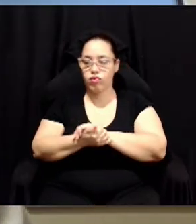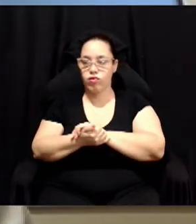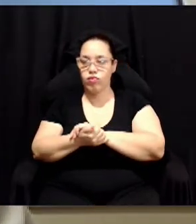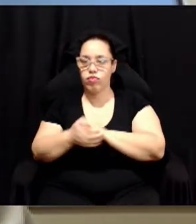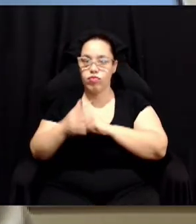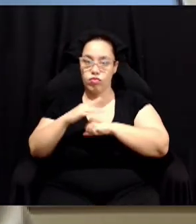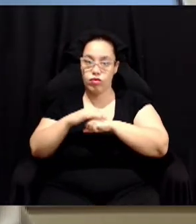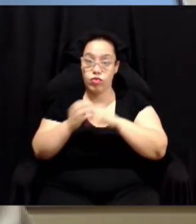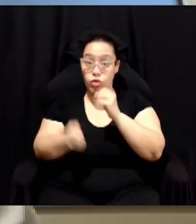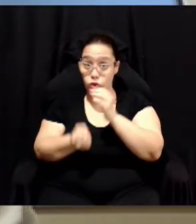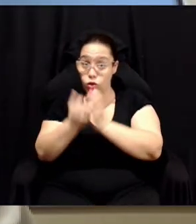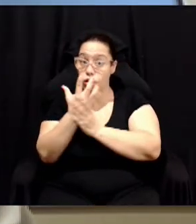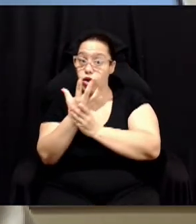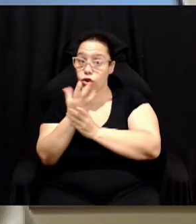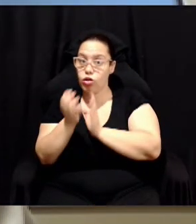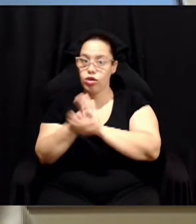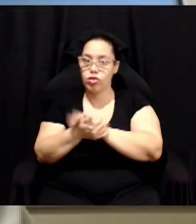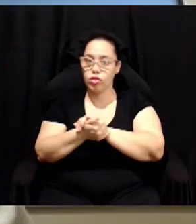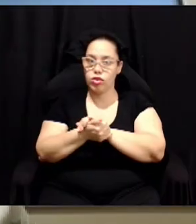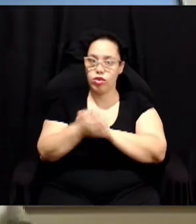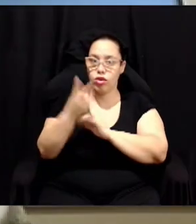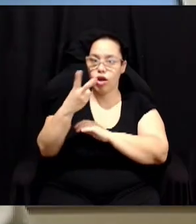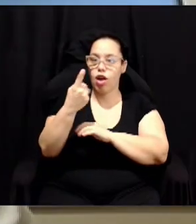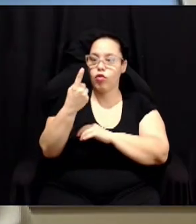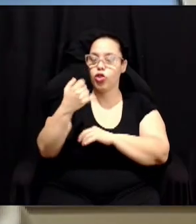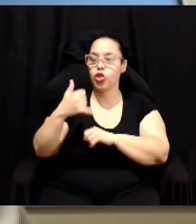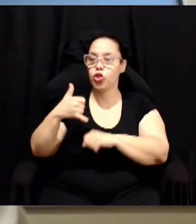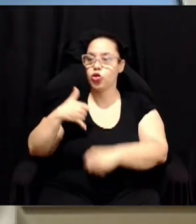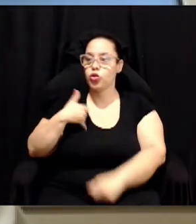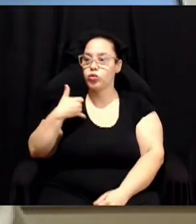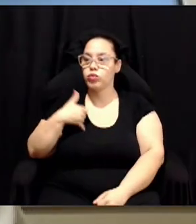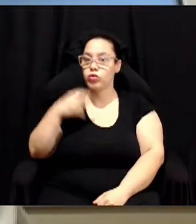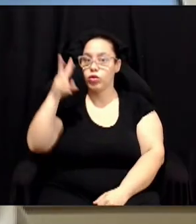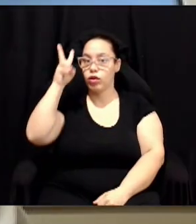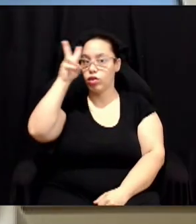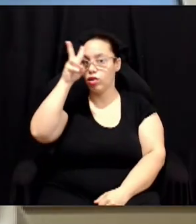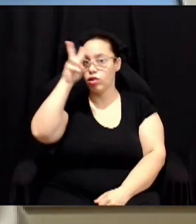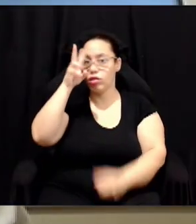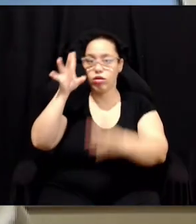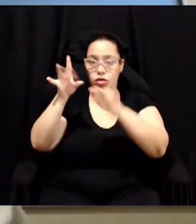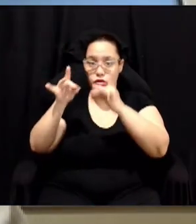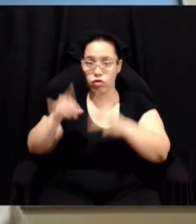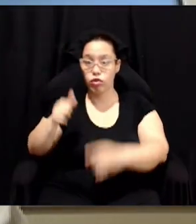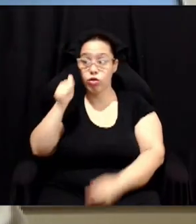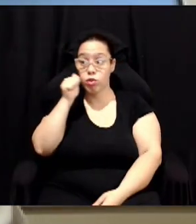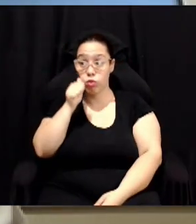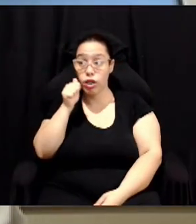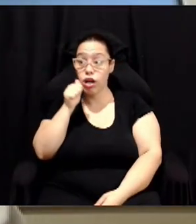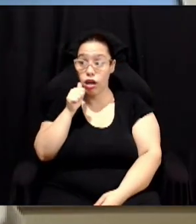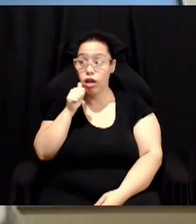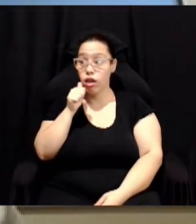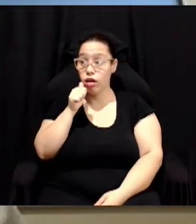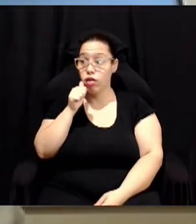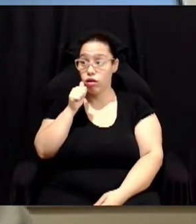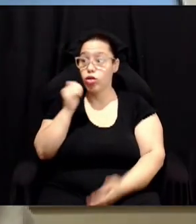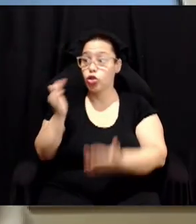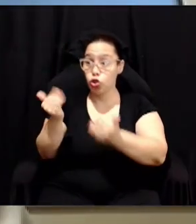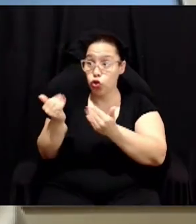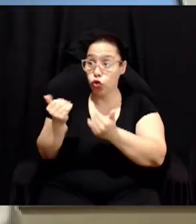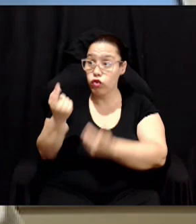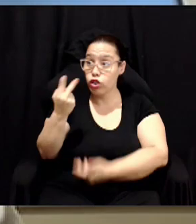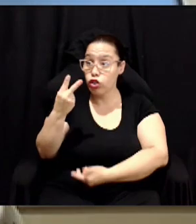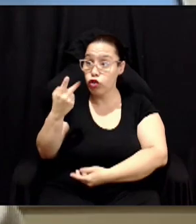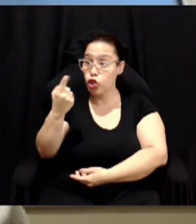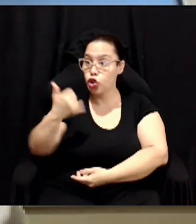surgiu aos 21 anos. Lembro muito especificamente de uma moça assim que até